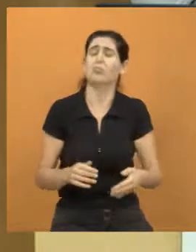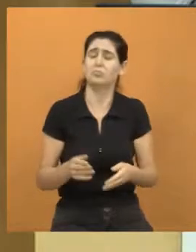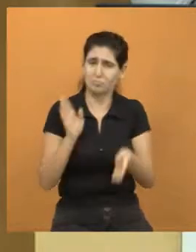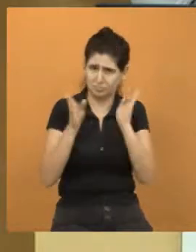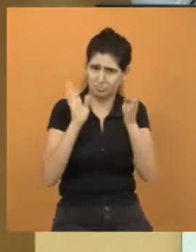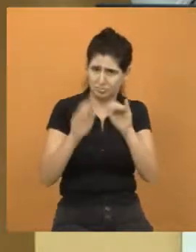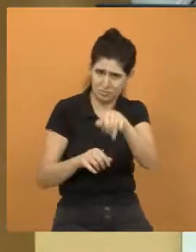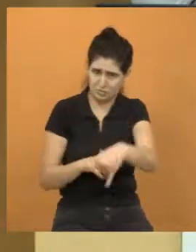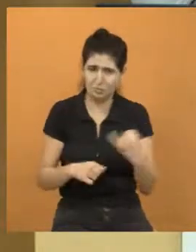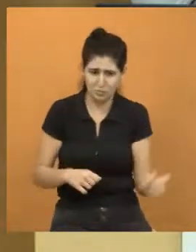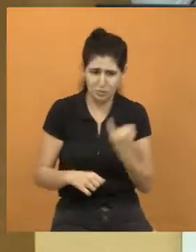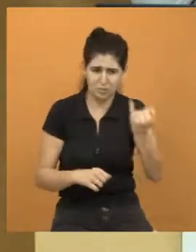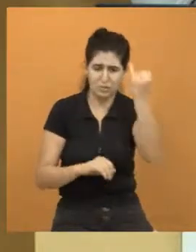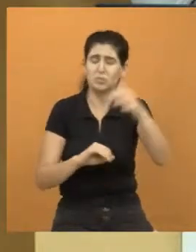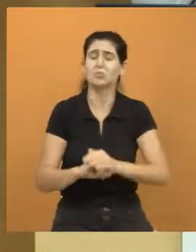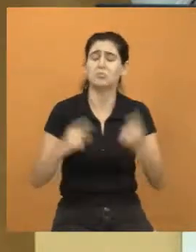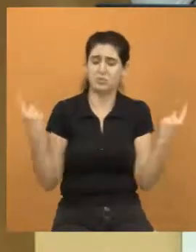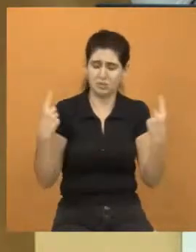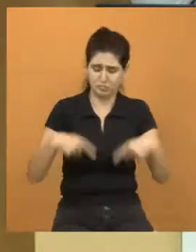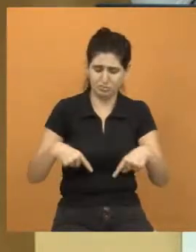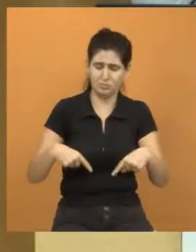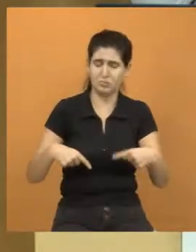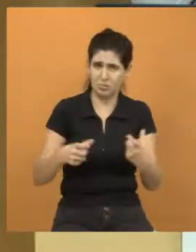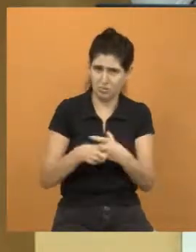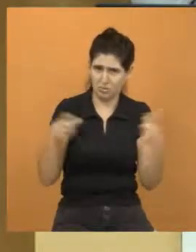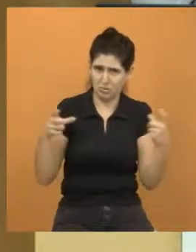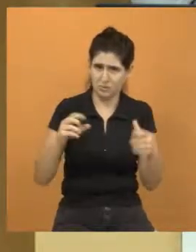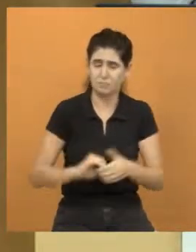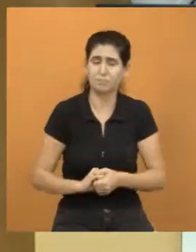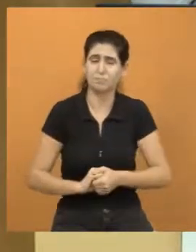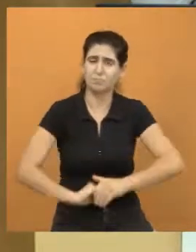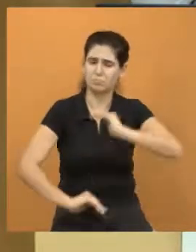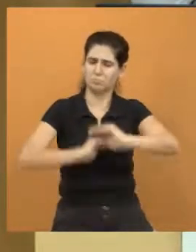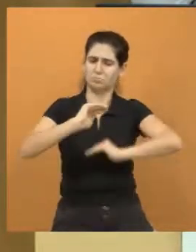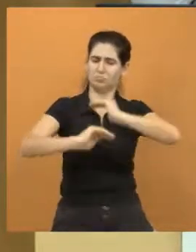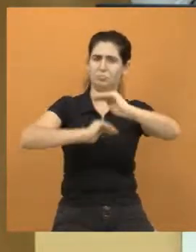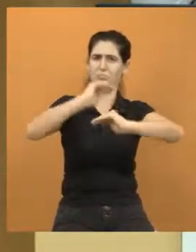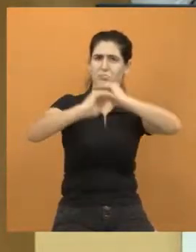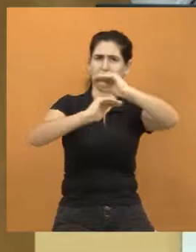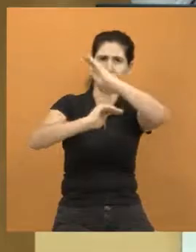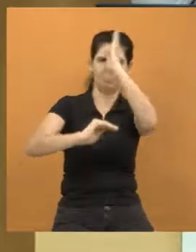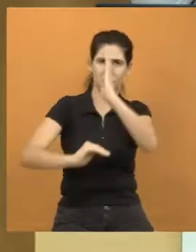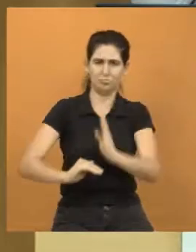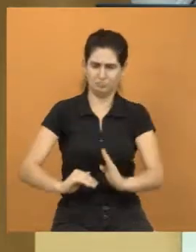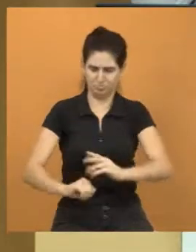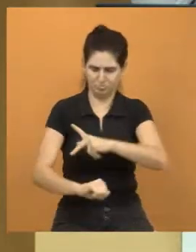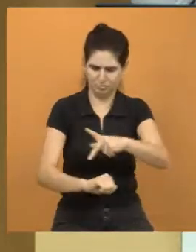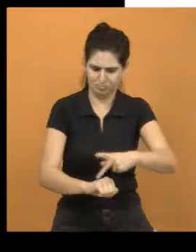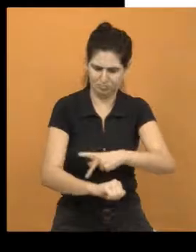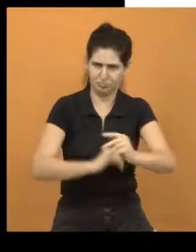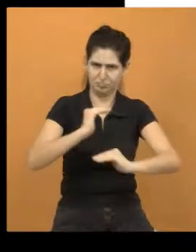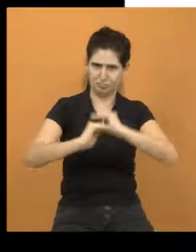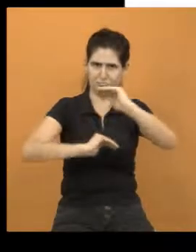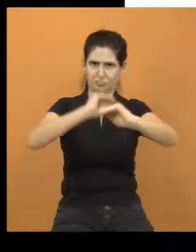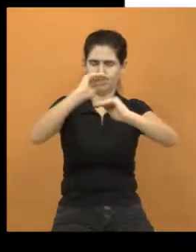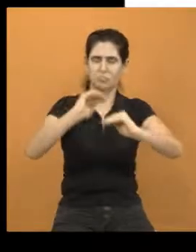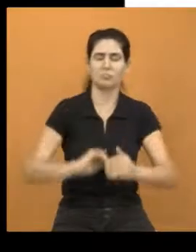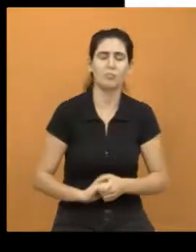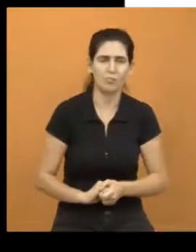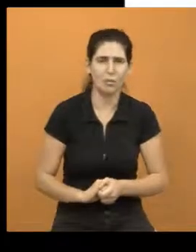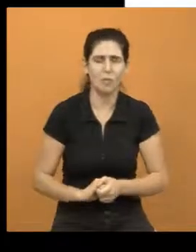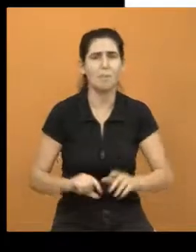aí, o grande desafio nosso, em nome da ordem do progresso, como está no slide, é que falta